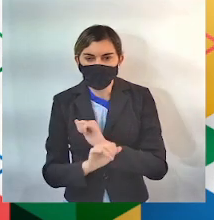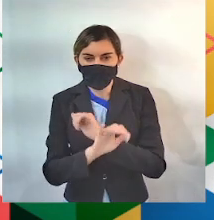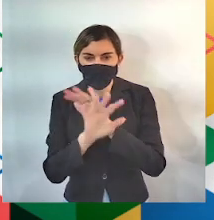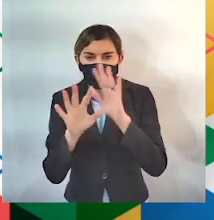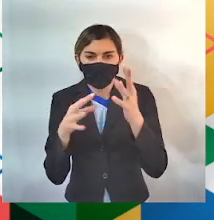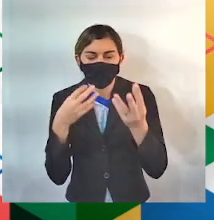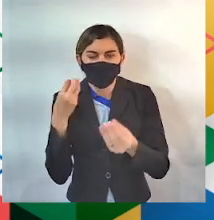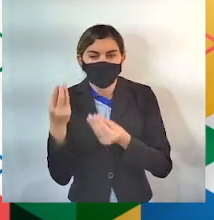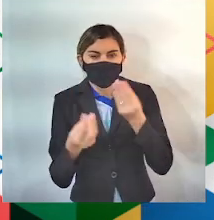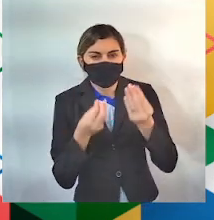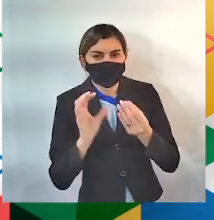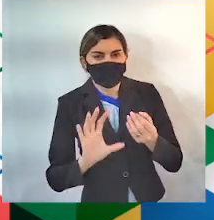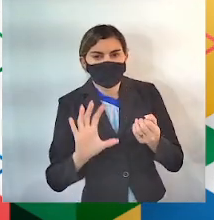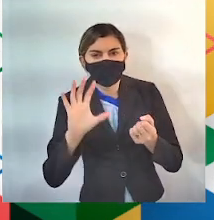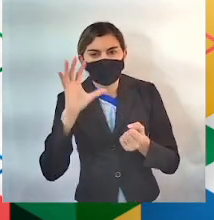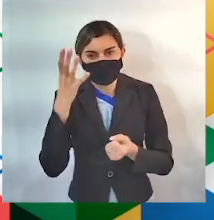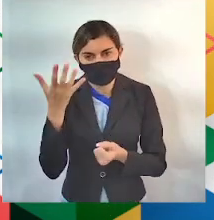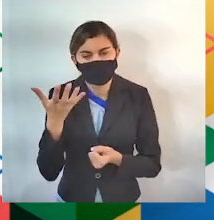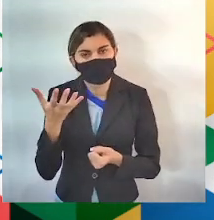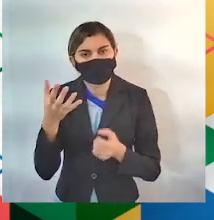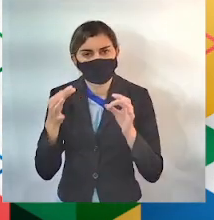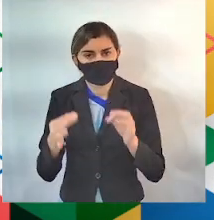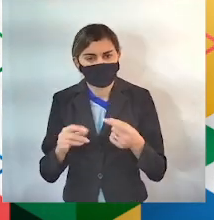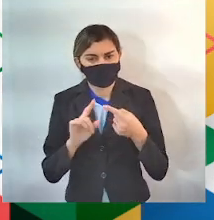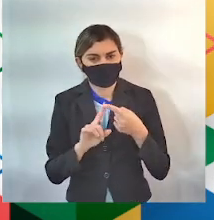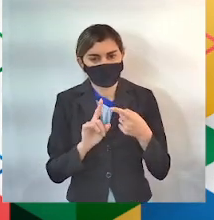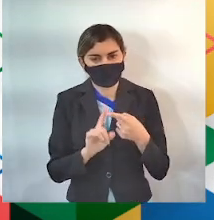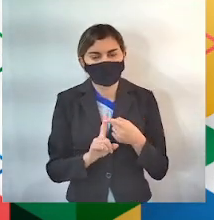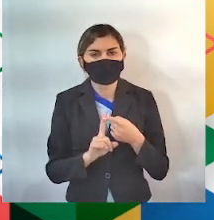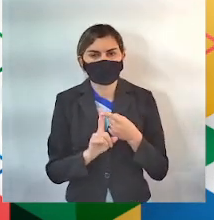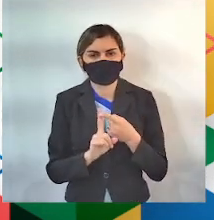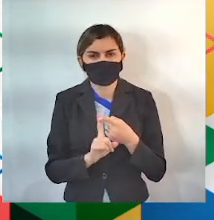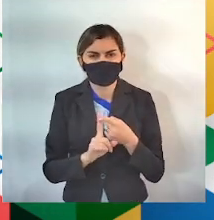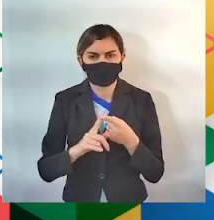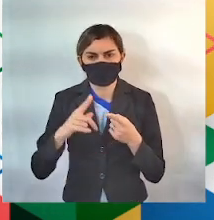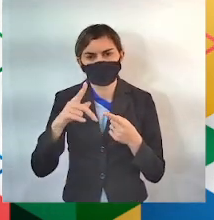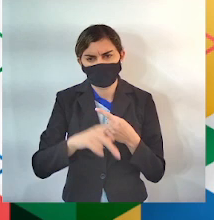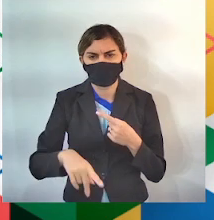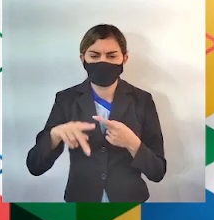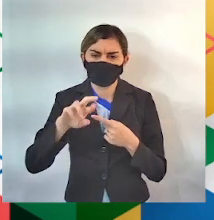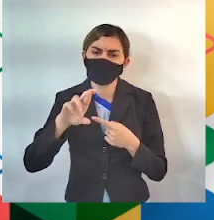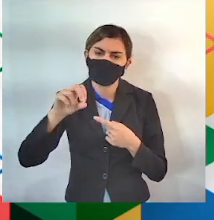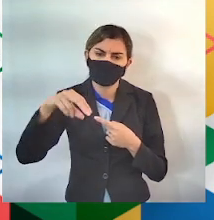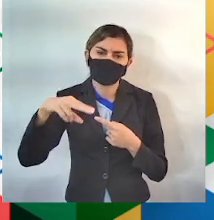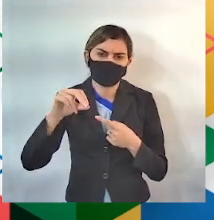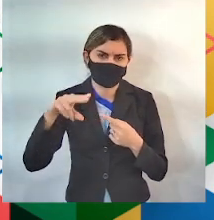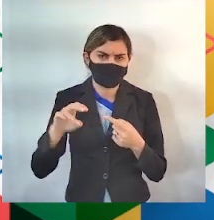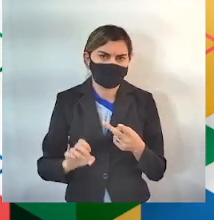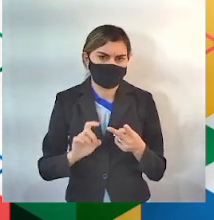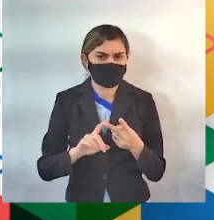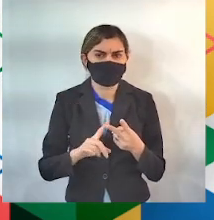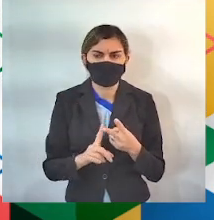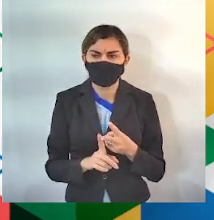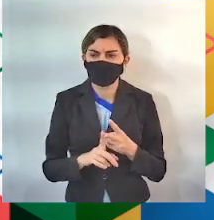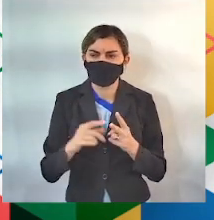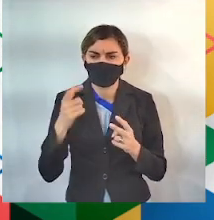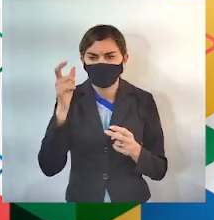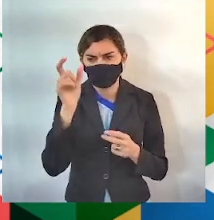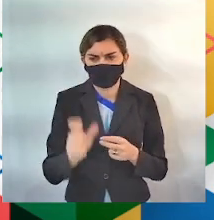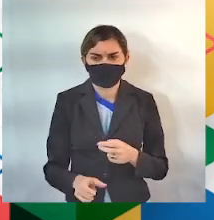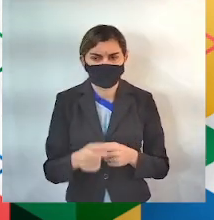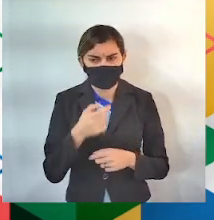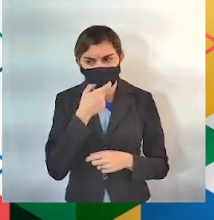de como acontece, certo? Primeiro, as questões do personal pronouns, object